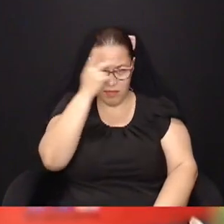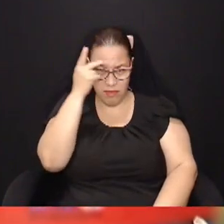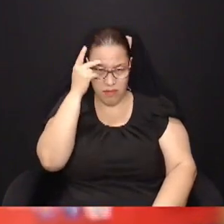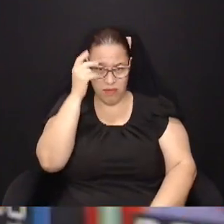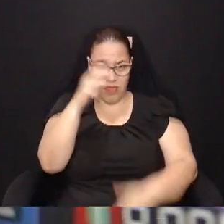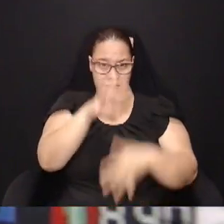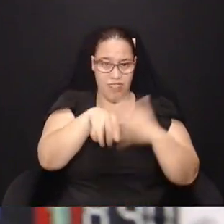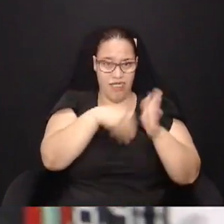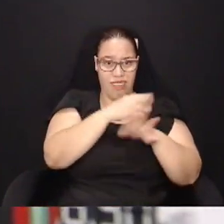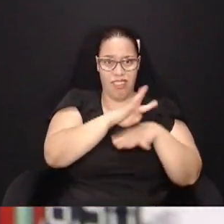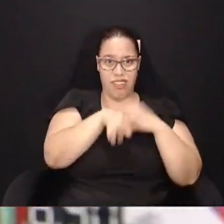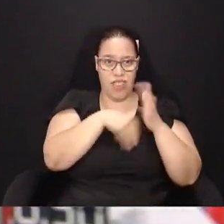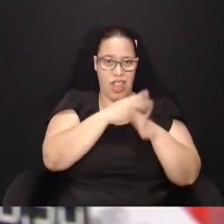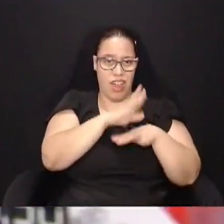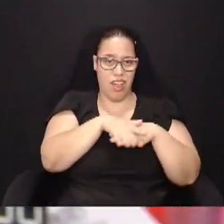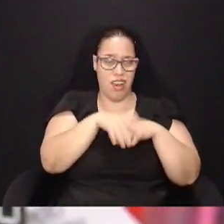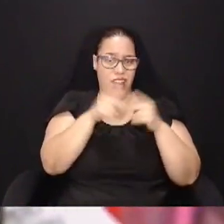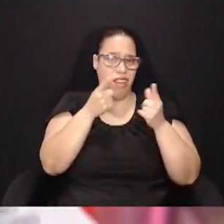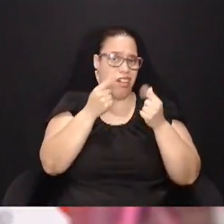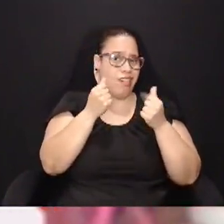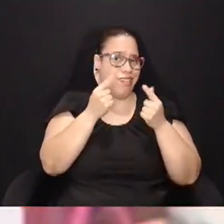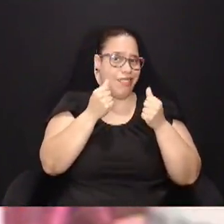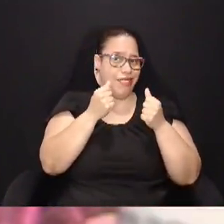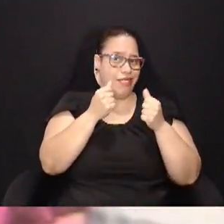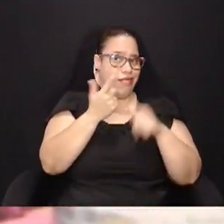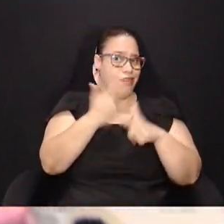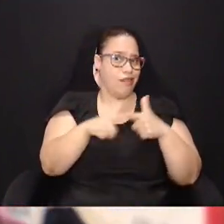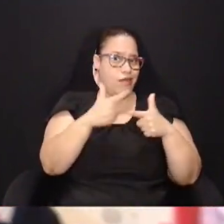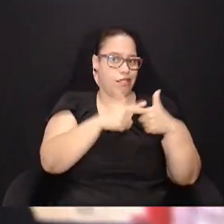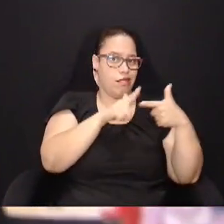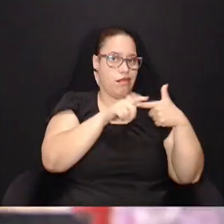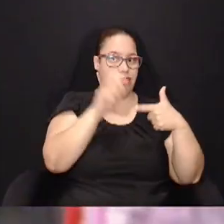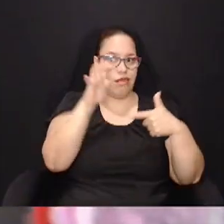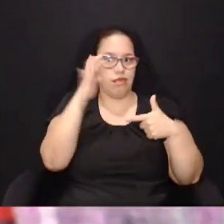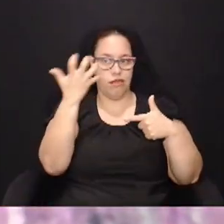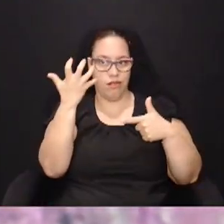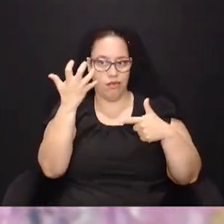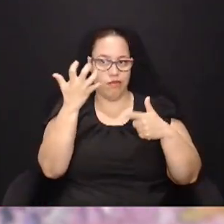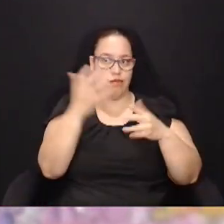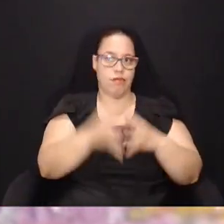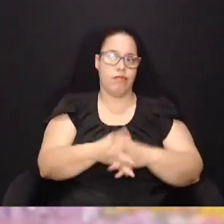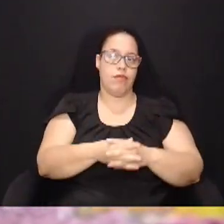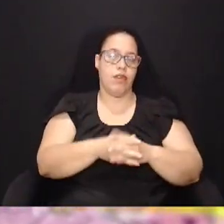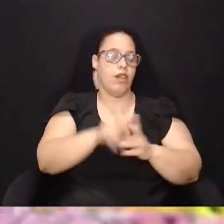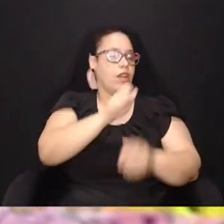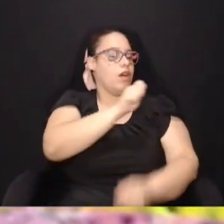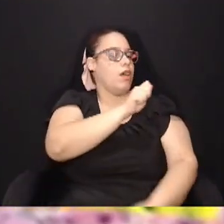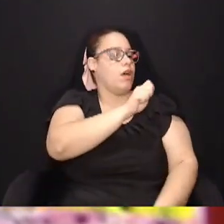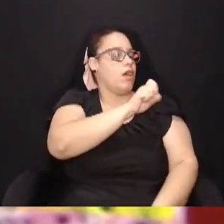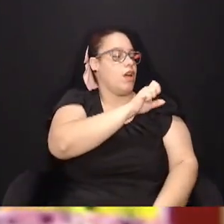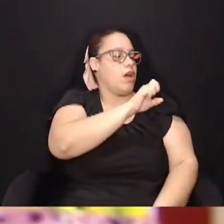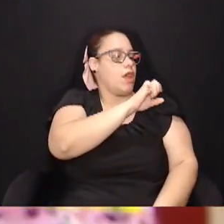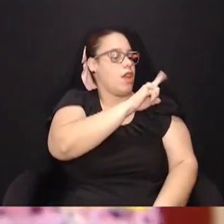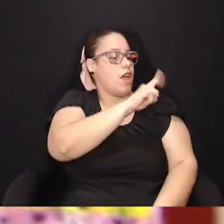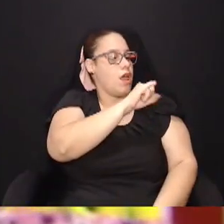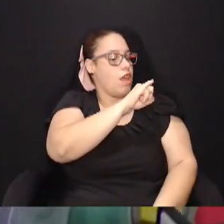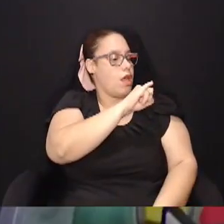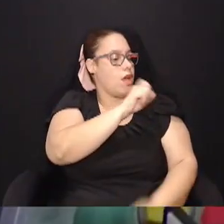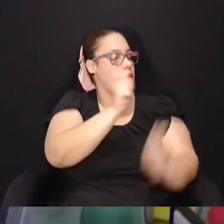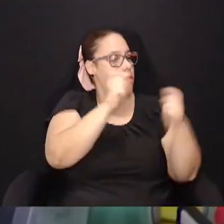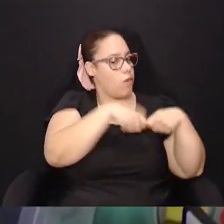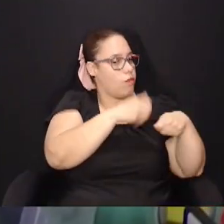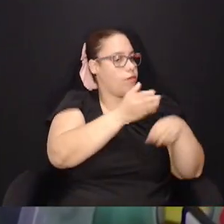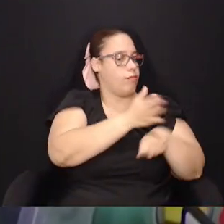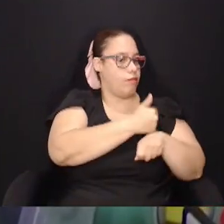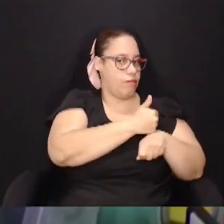financeiramente e aí muitos outros problemas começam a surgir em função disso. E ali, se possível também, né, ir quanto antes, realizar essa